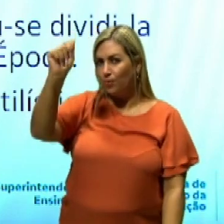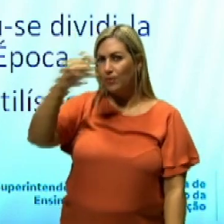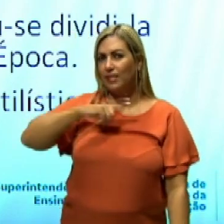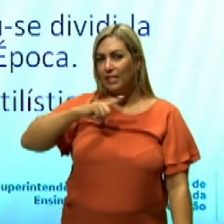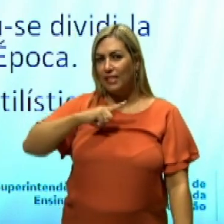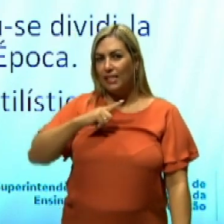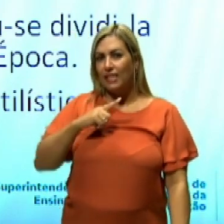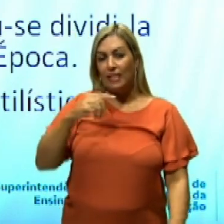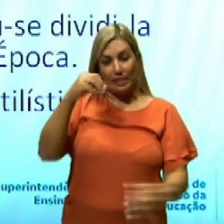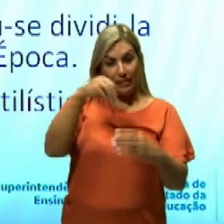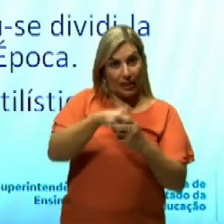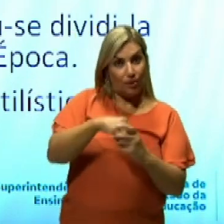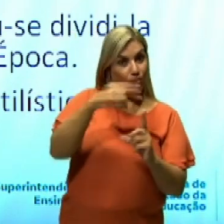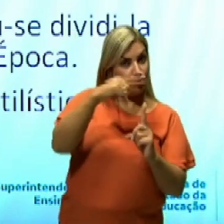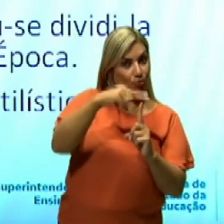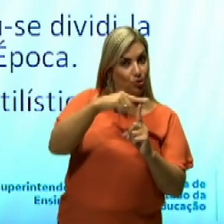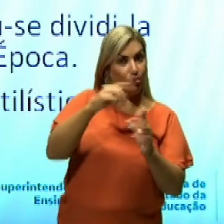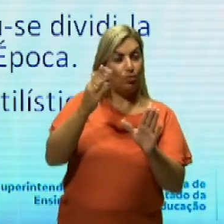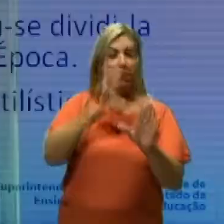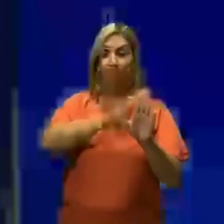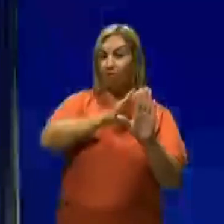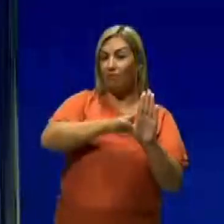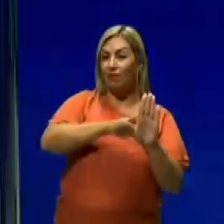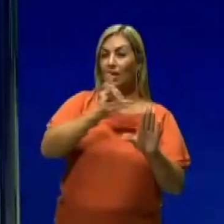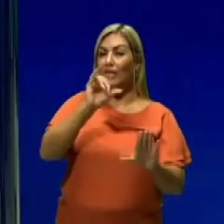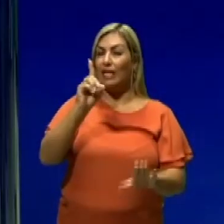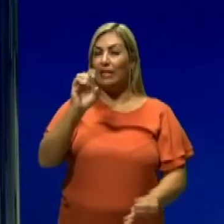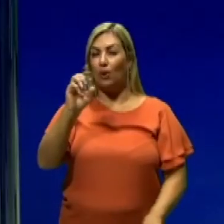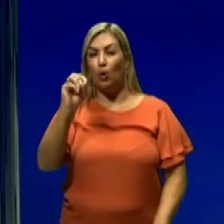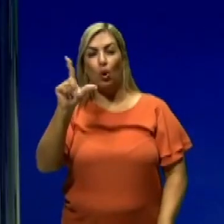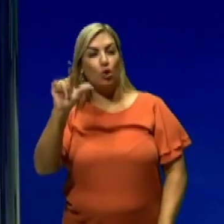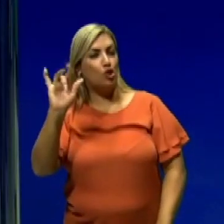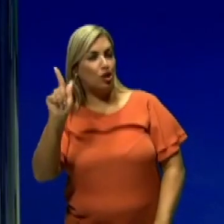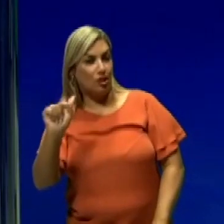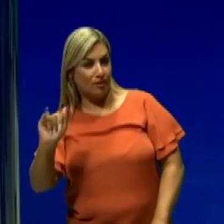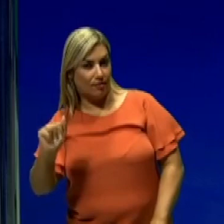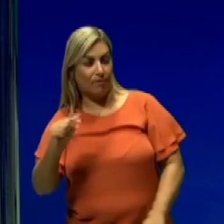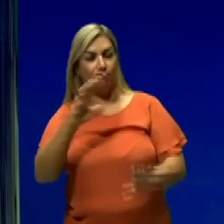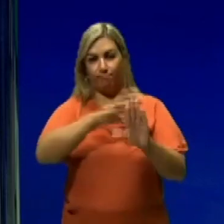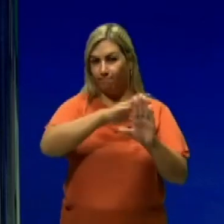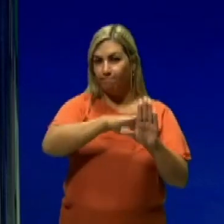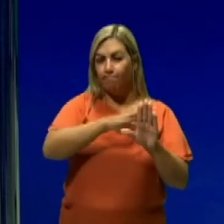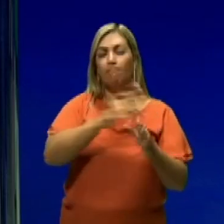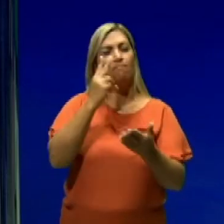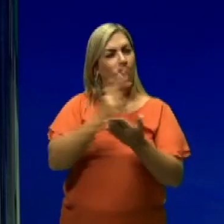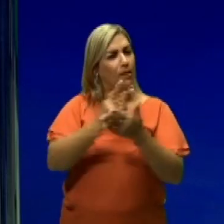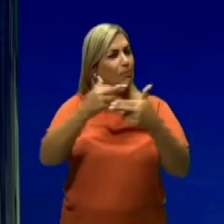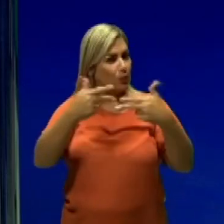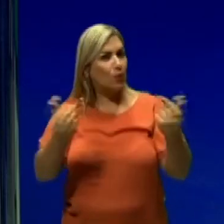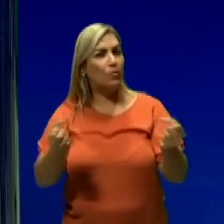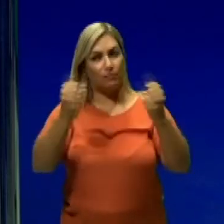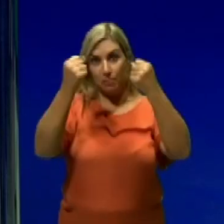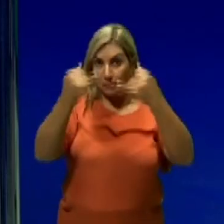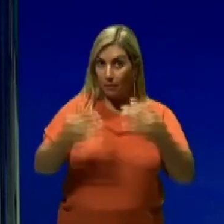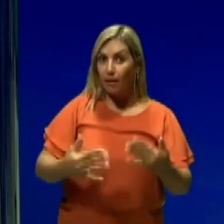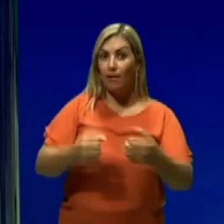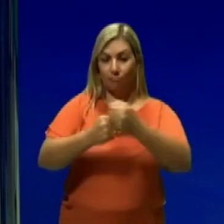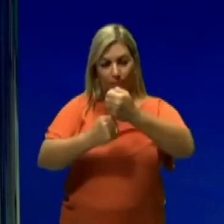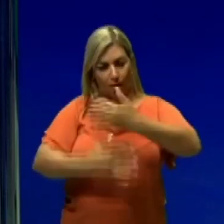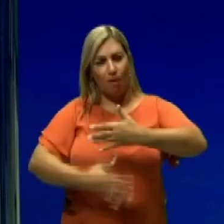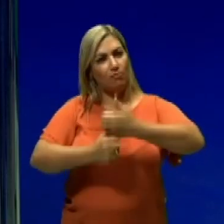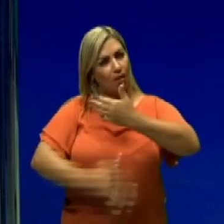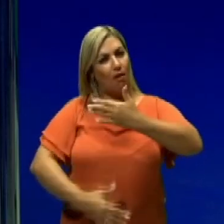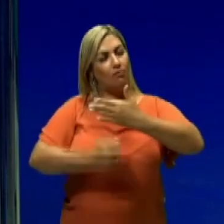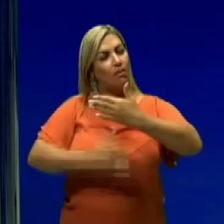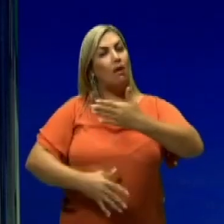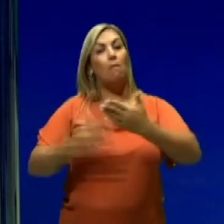tanto dentro do estilo como da ideologia então eles vão estar falando mais ou menos das mesmo o porquê porque